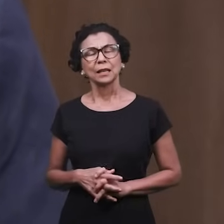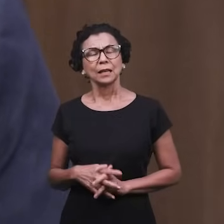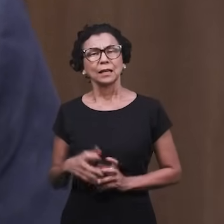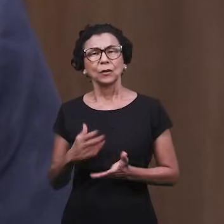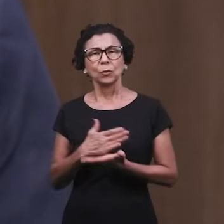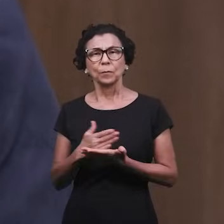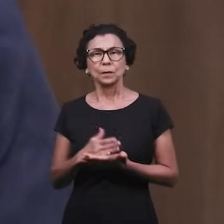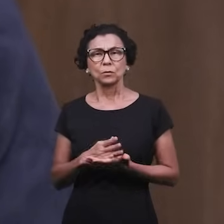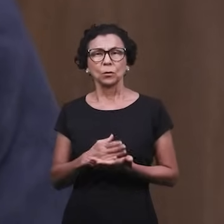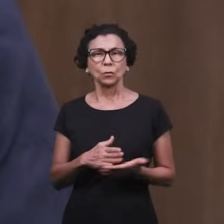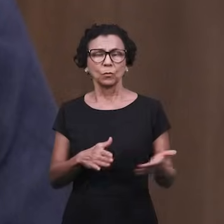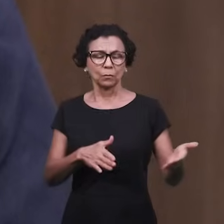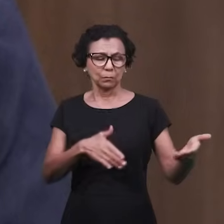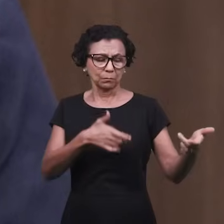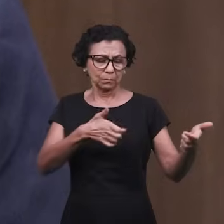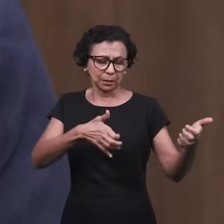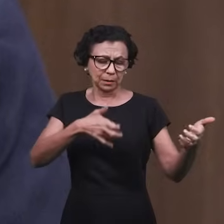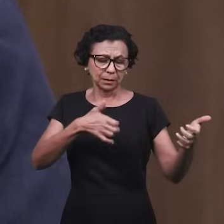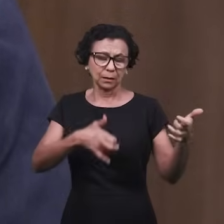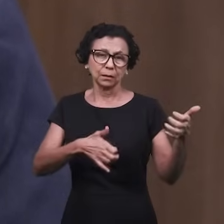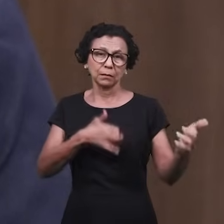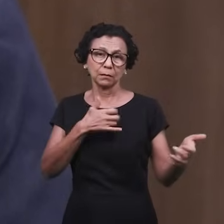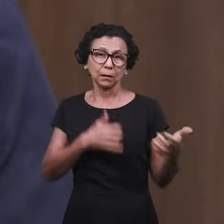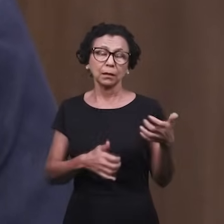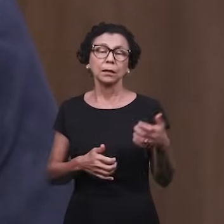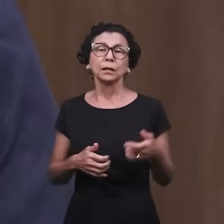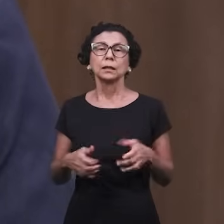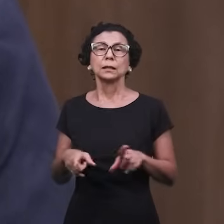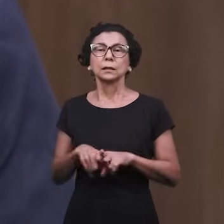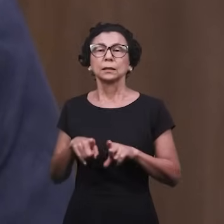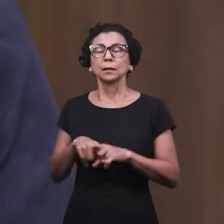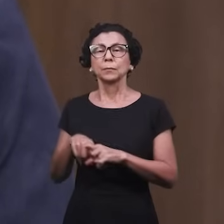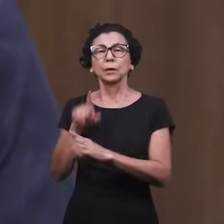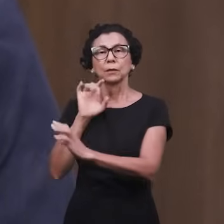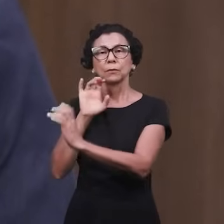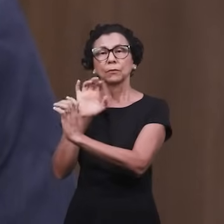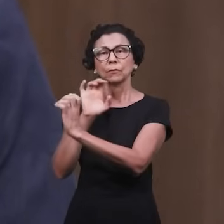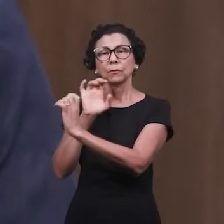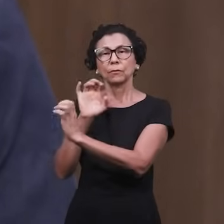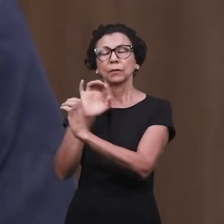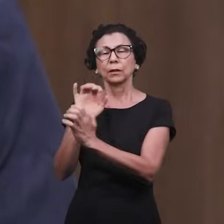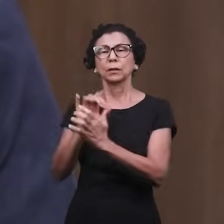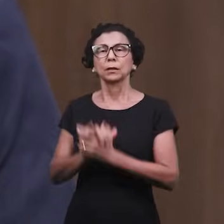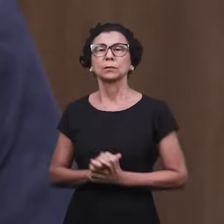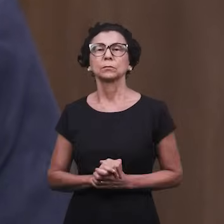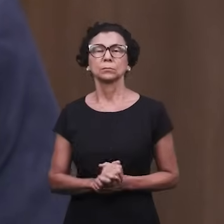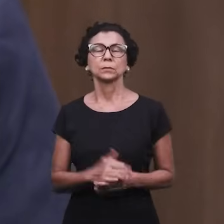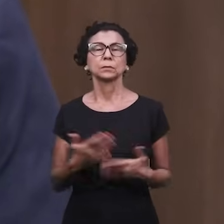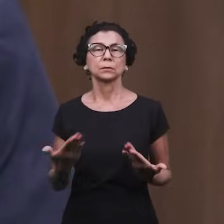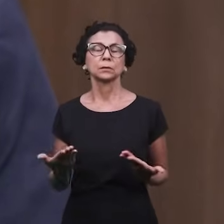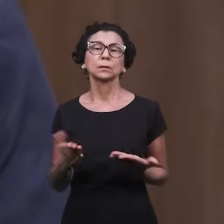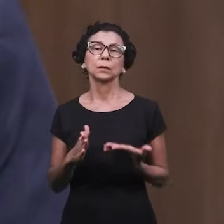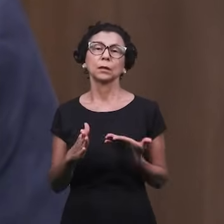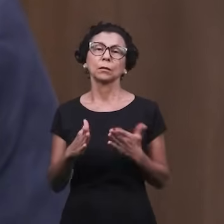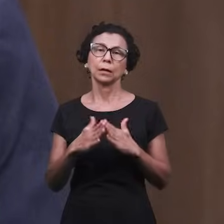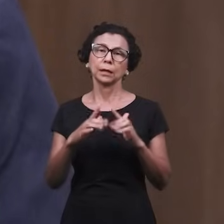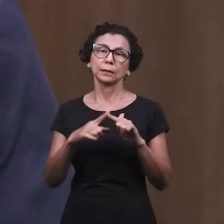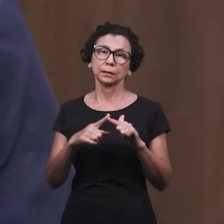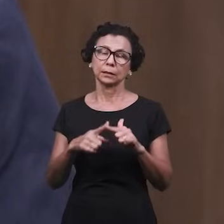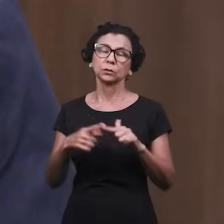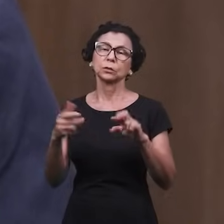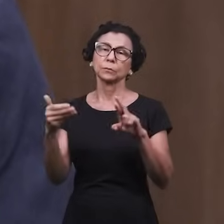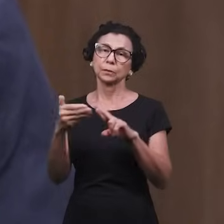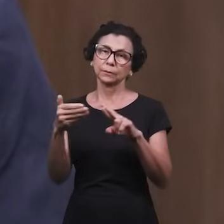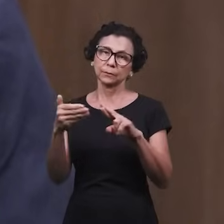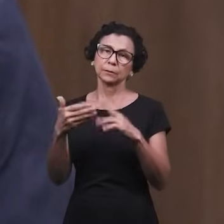Sim. E ela também falando da flauta, então isso mostra que é importante termos essa referência, né? Hoje, com um trabalho